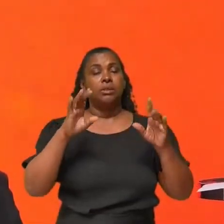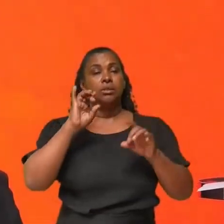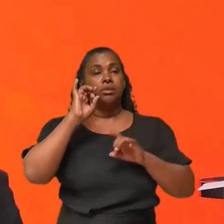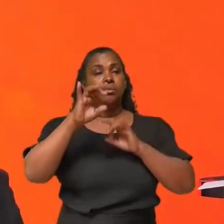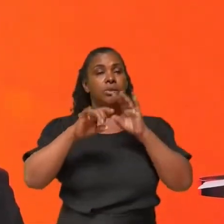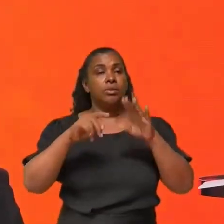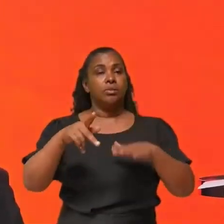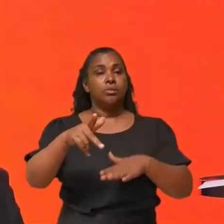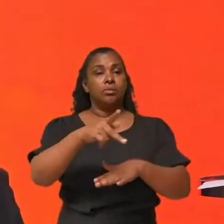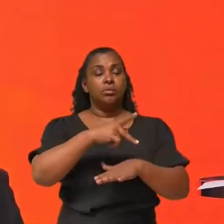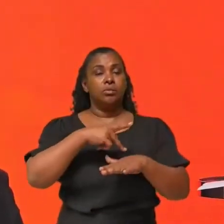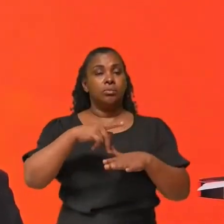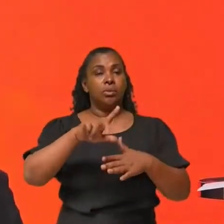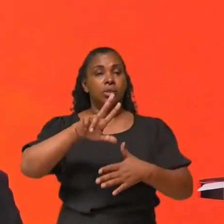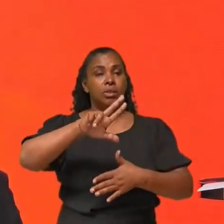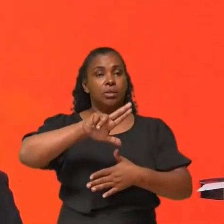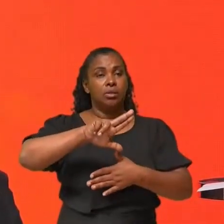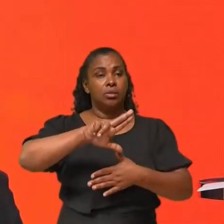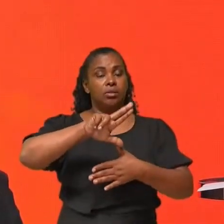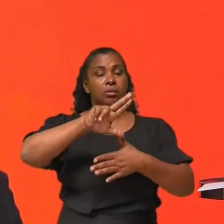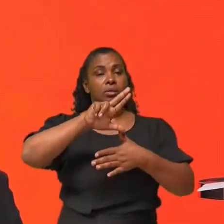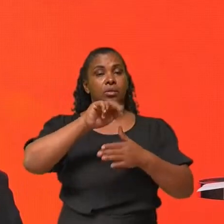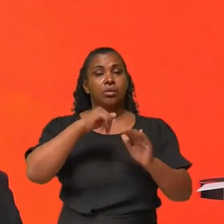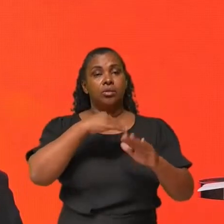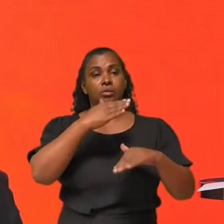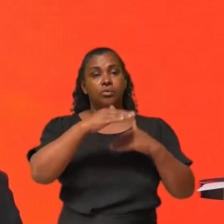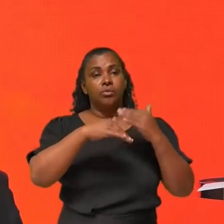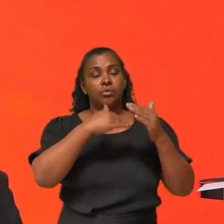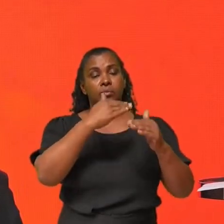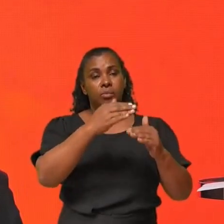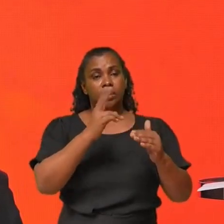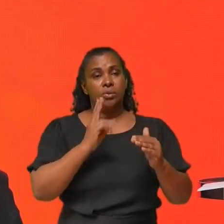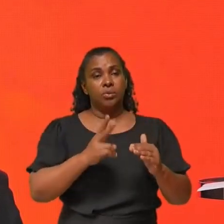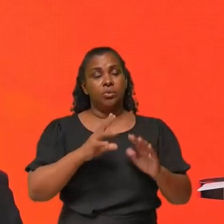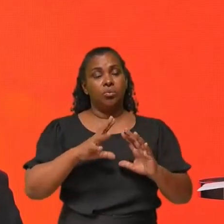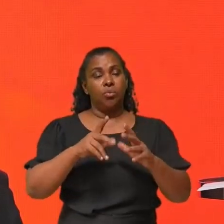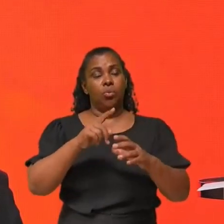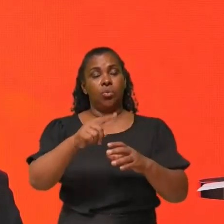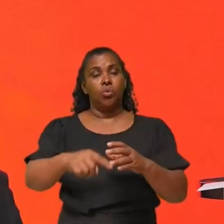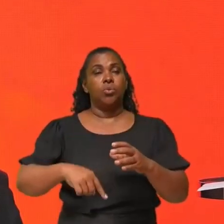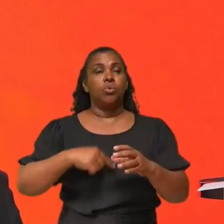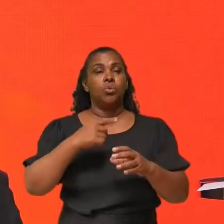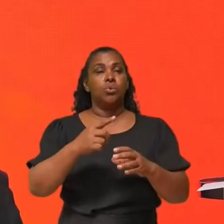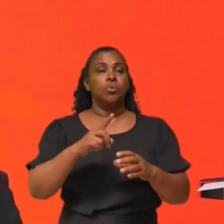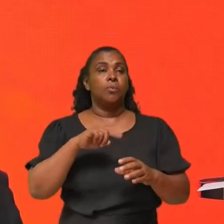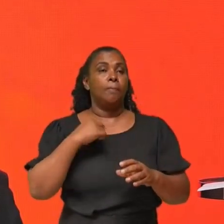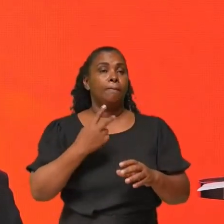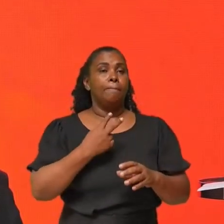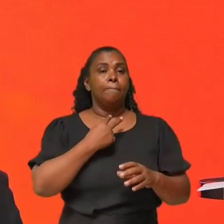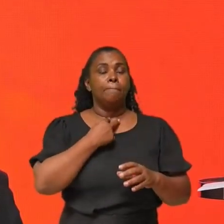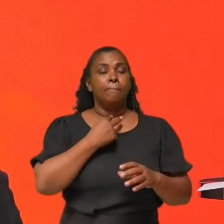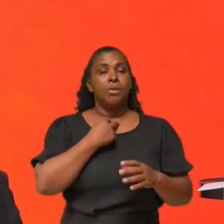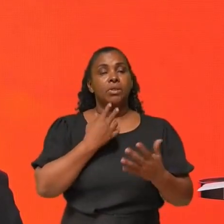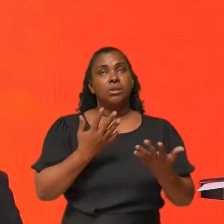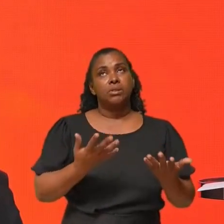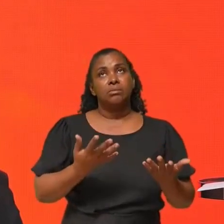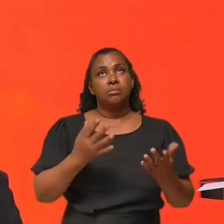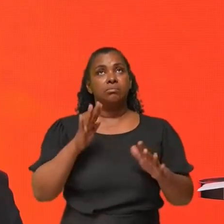em desenvolvimento, mas também no mundo. Então, né, nós não podemos, talvez, ter uma premissa que é um